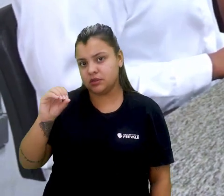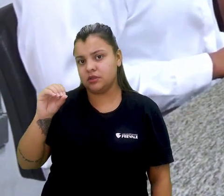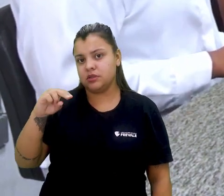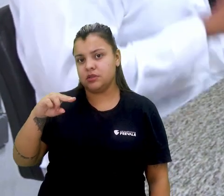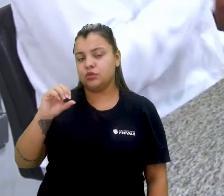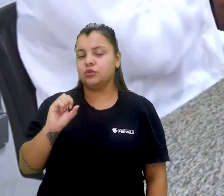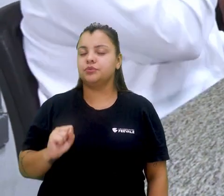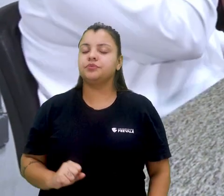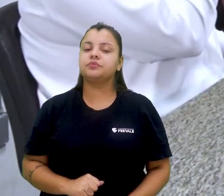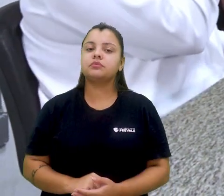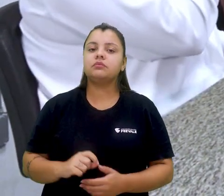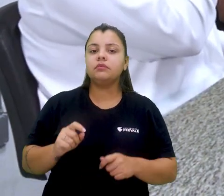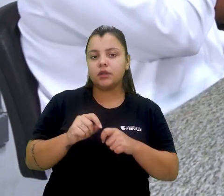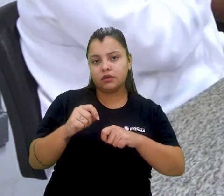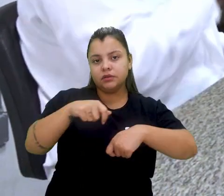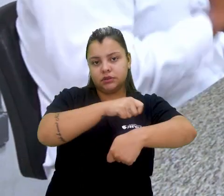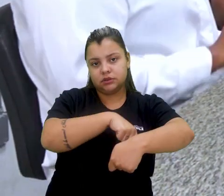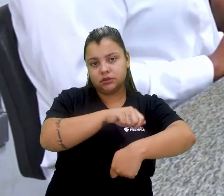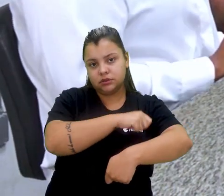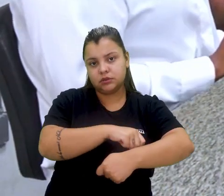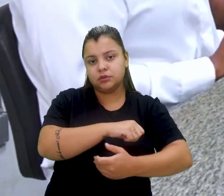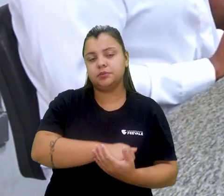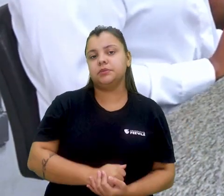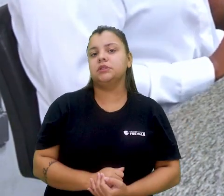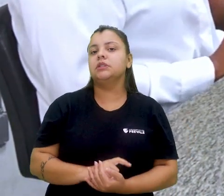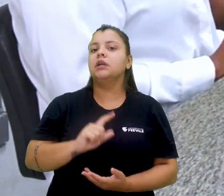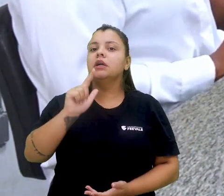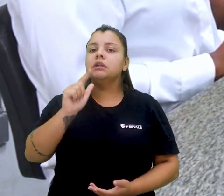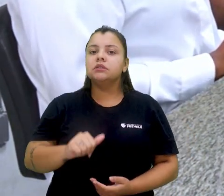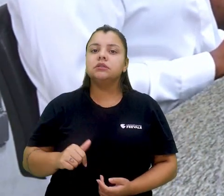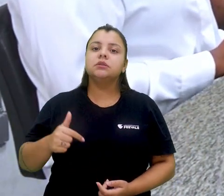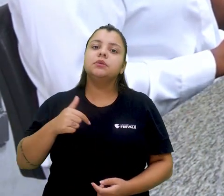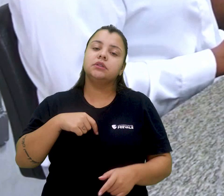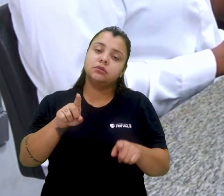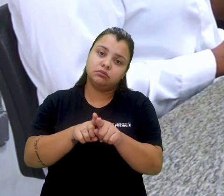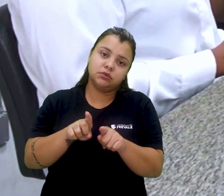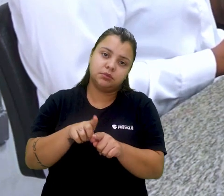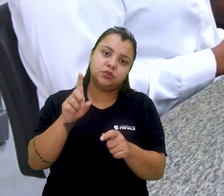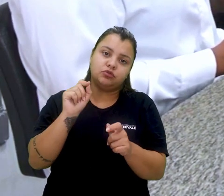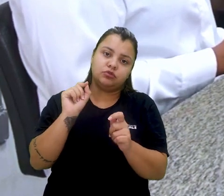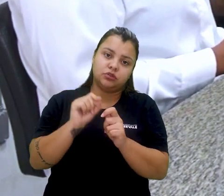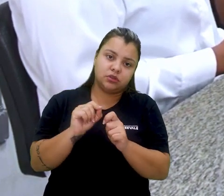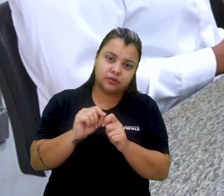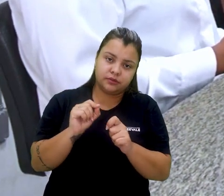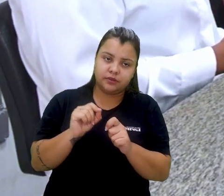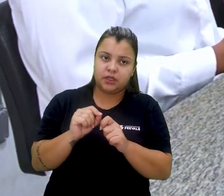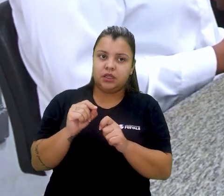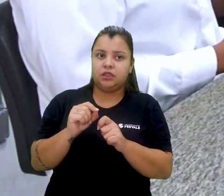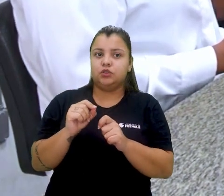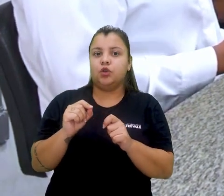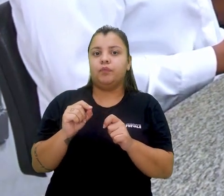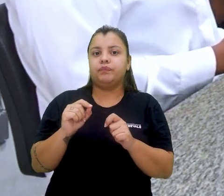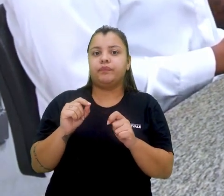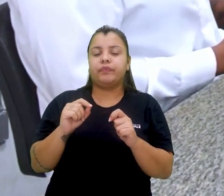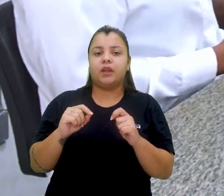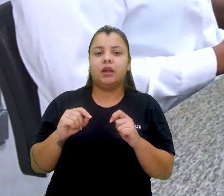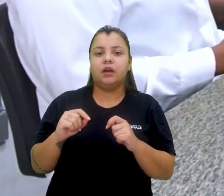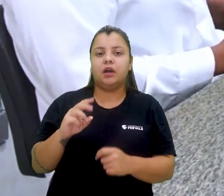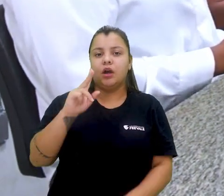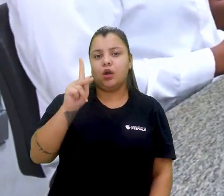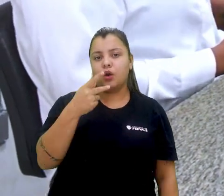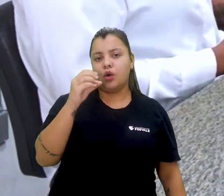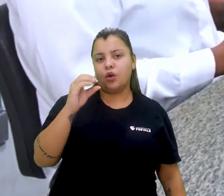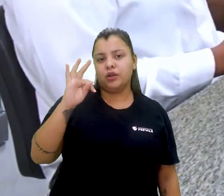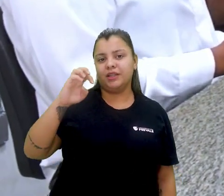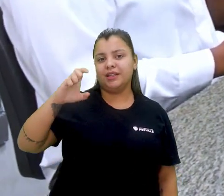e nesse período eu já tava também lá fazendo eh também já tinha feito né hotelaria enfim nós temos uma